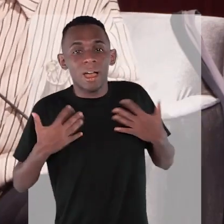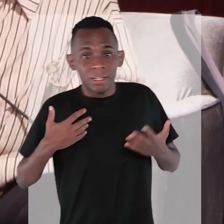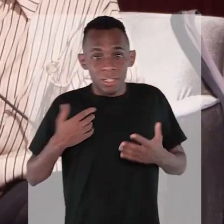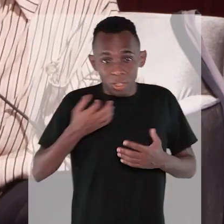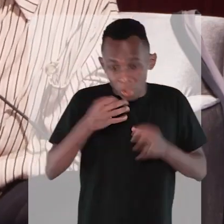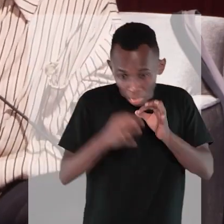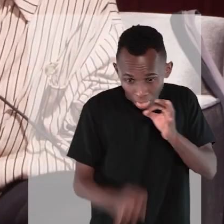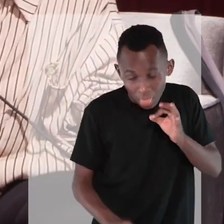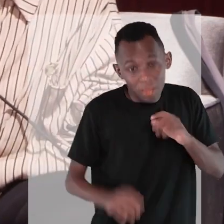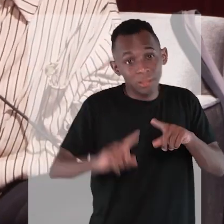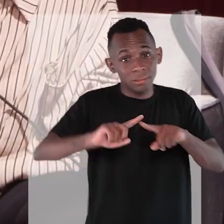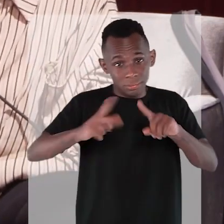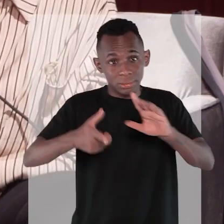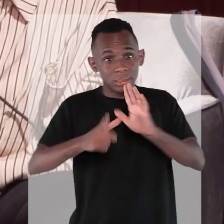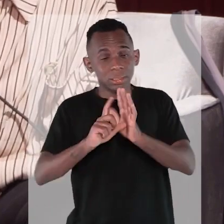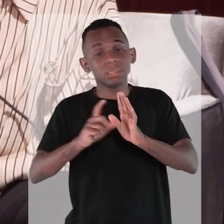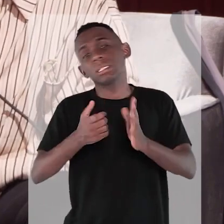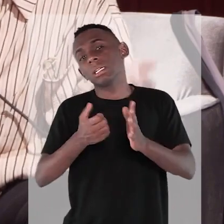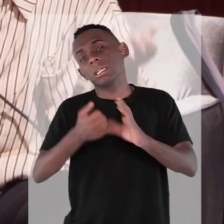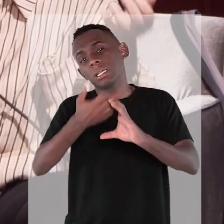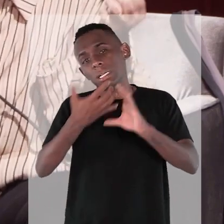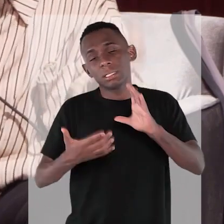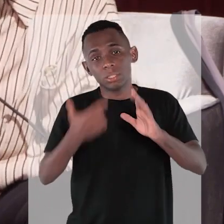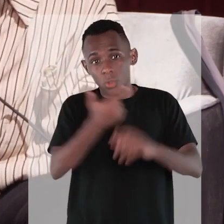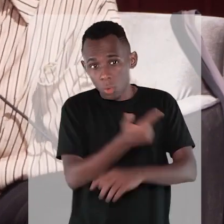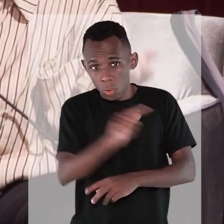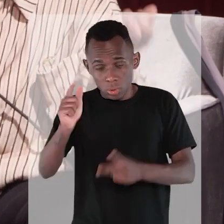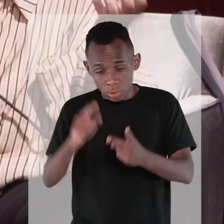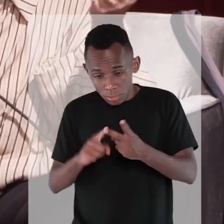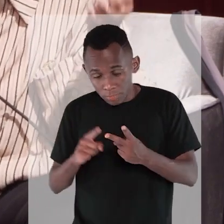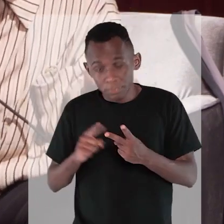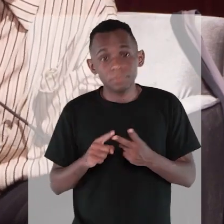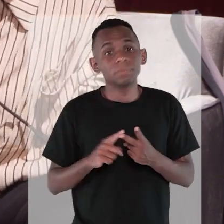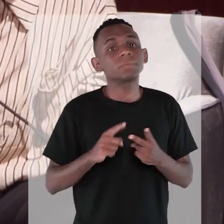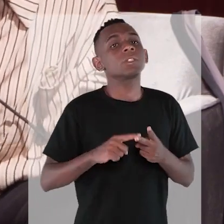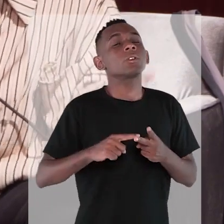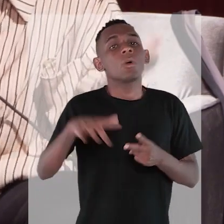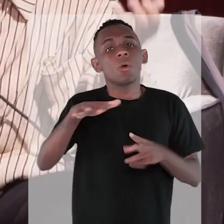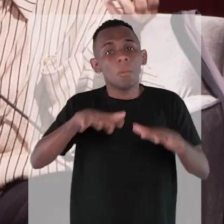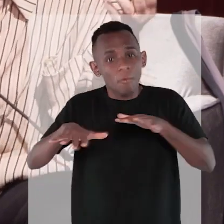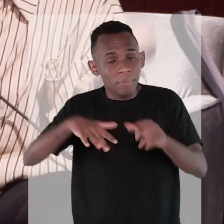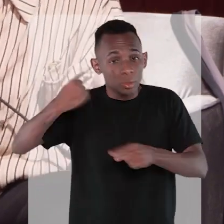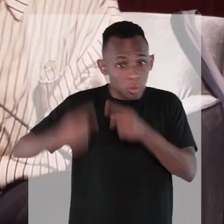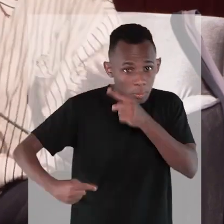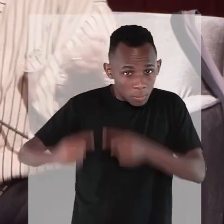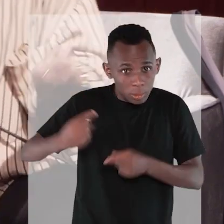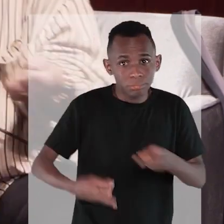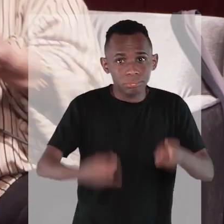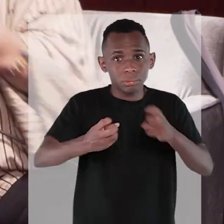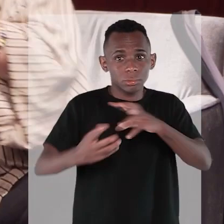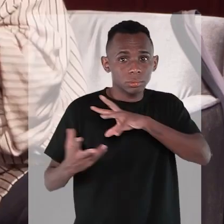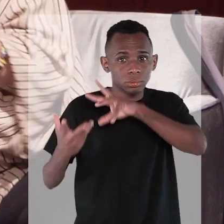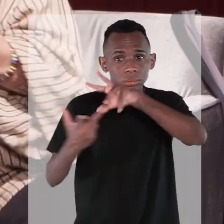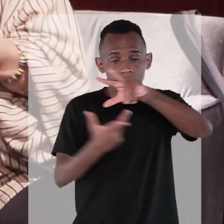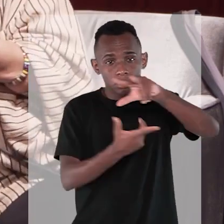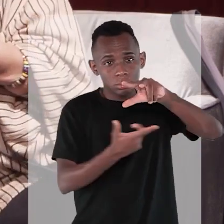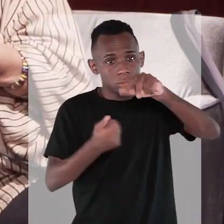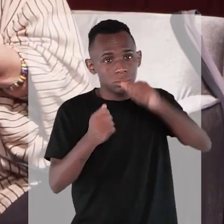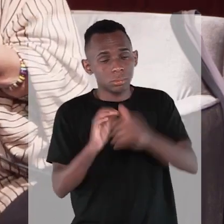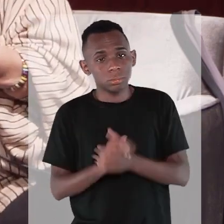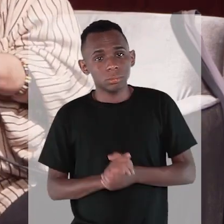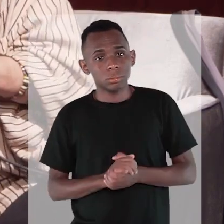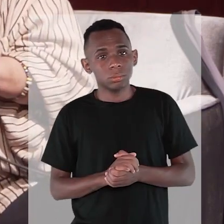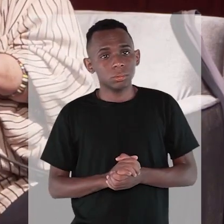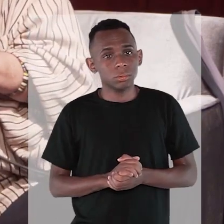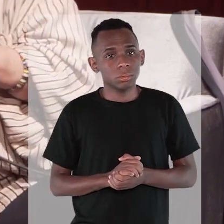a outra característica do movimento reacionário, como movimento político, como visão de mundo, desde o Thermidor, se eu falar besteira,